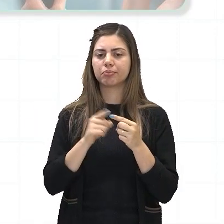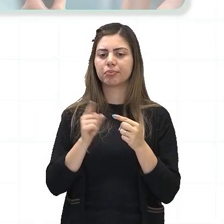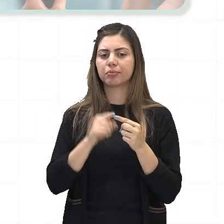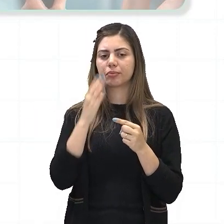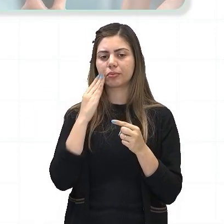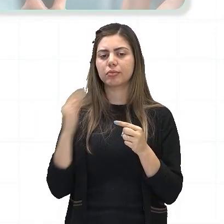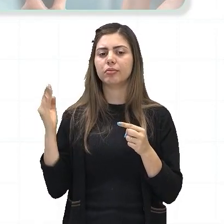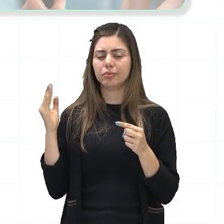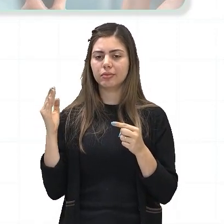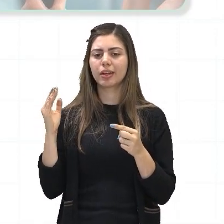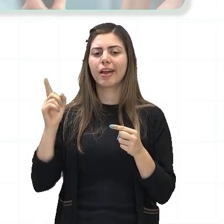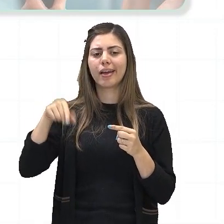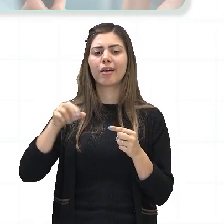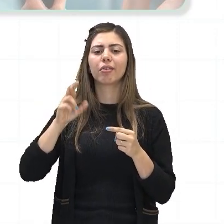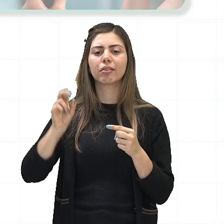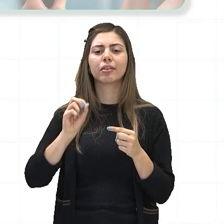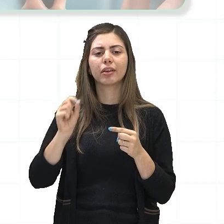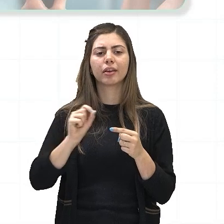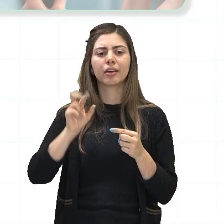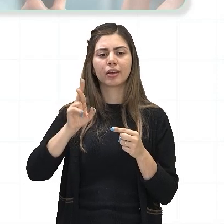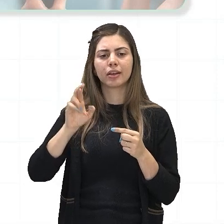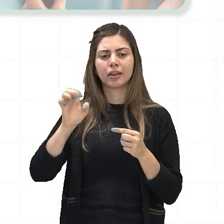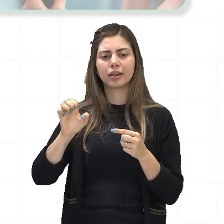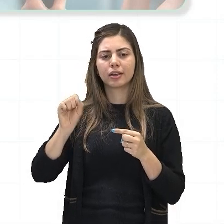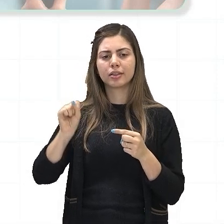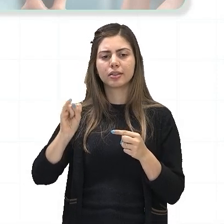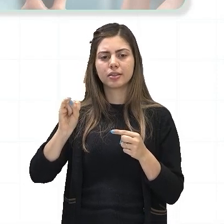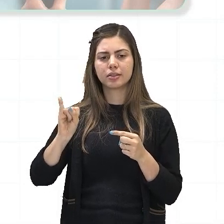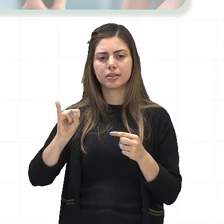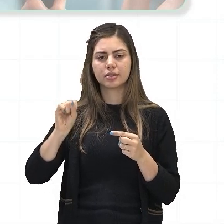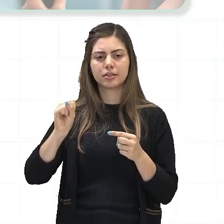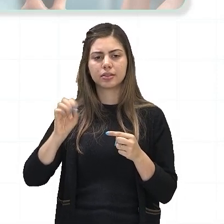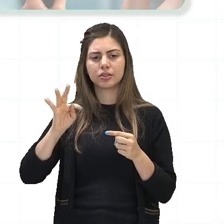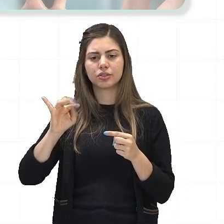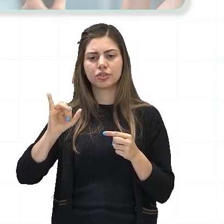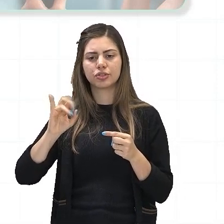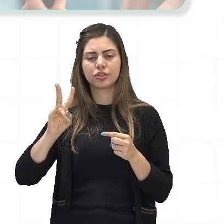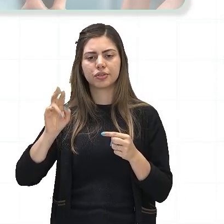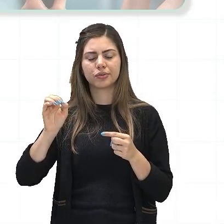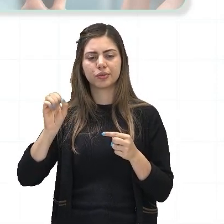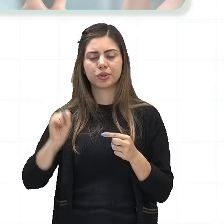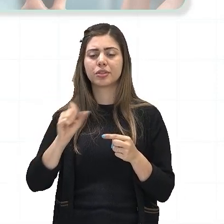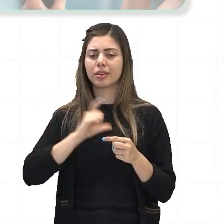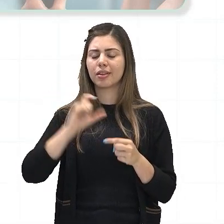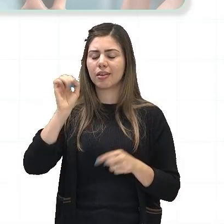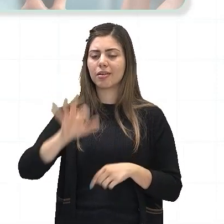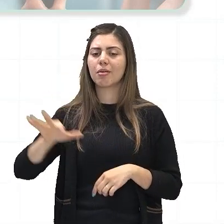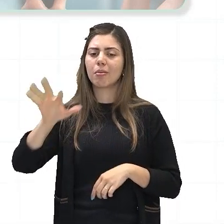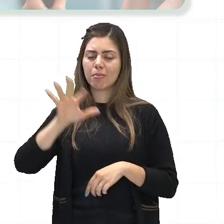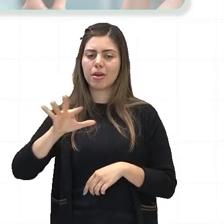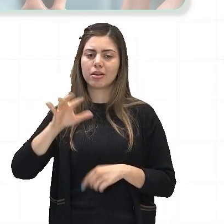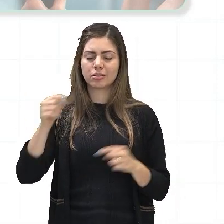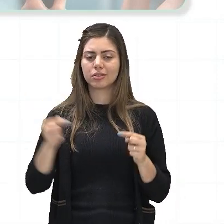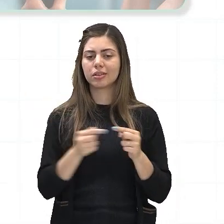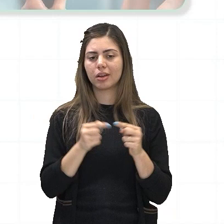resistivos. Então, olha aí, você tem imagens, né, com exemplos dos equipamentos elétricos que são